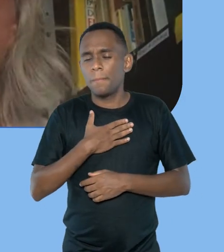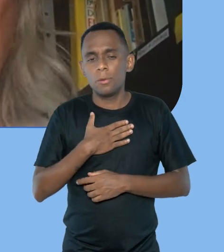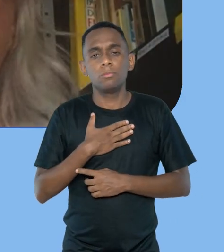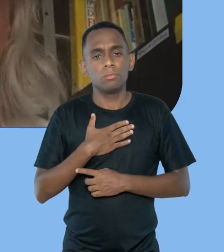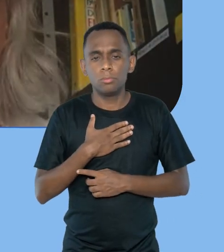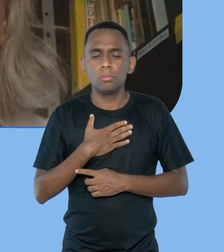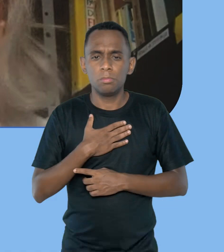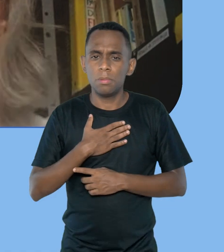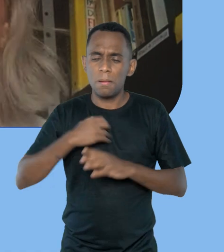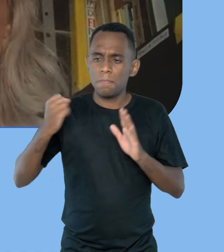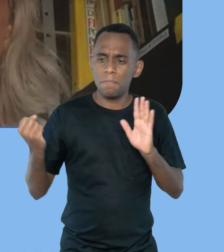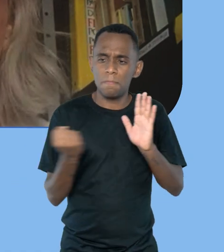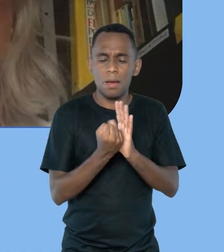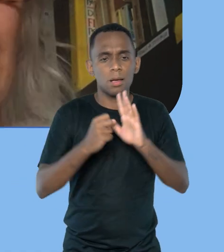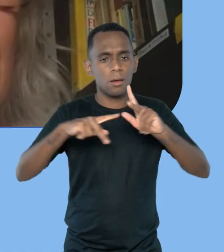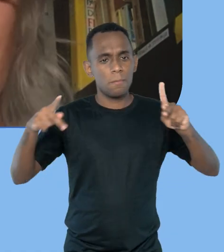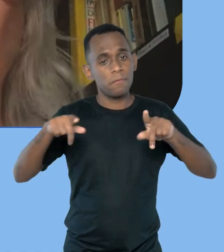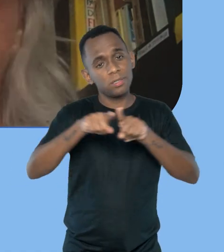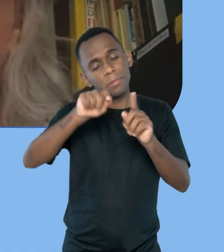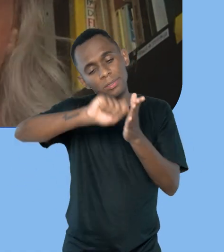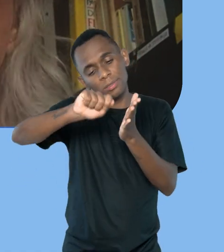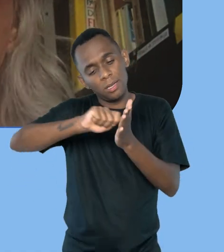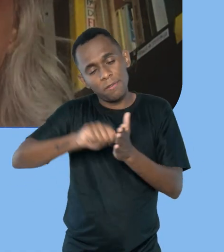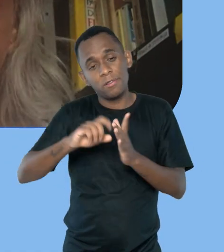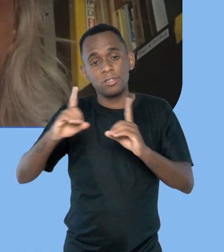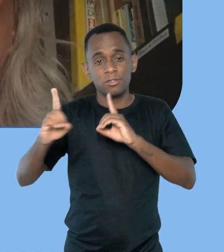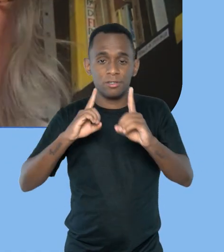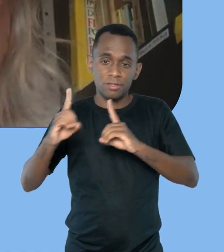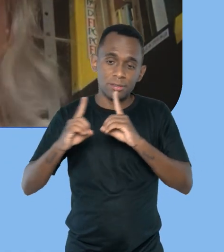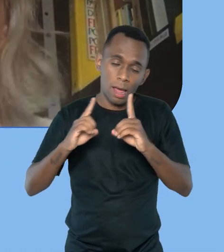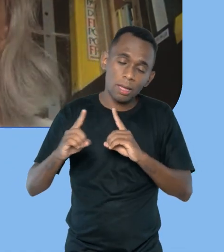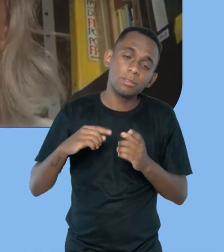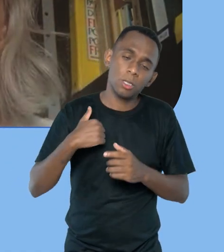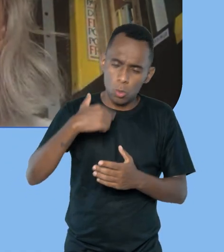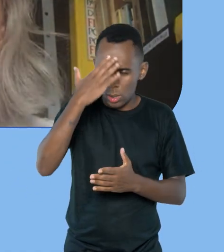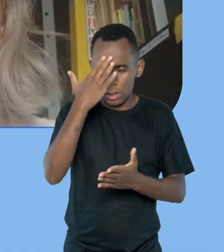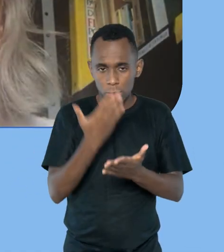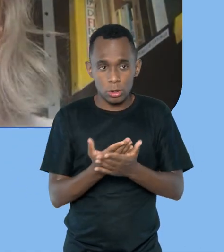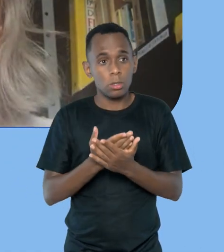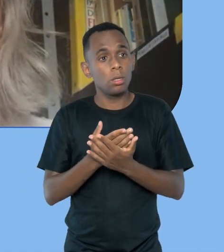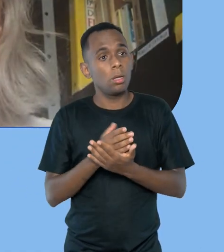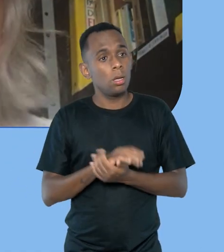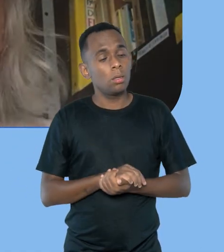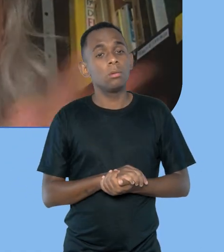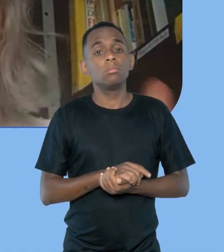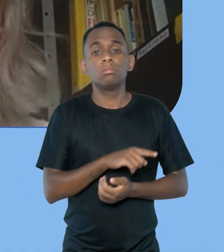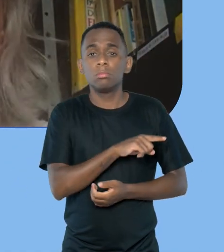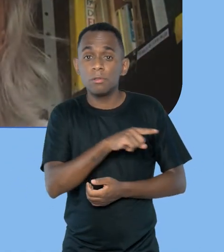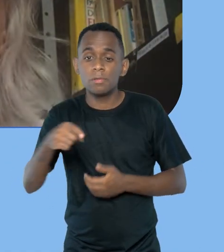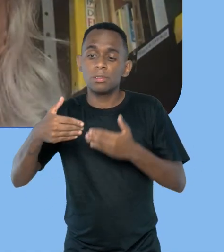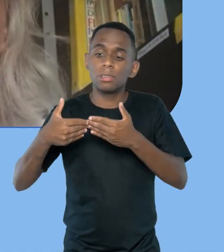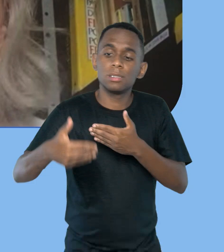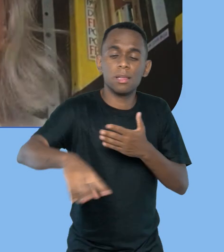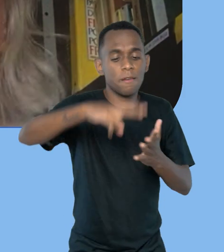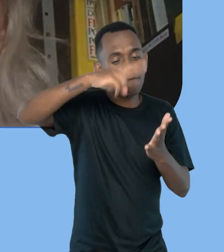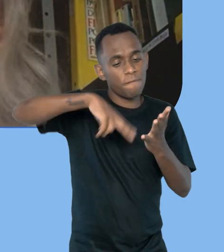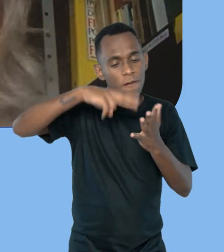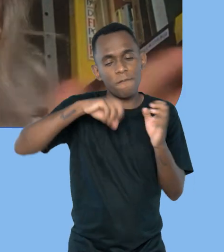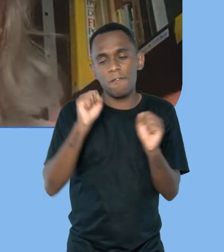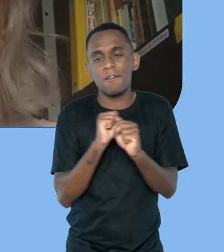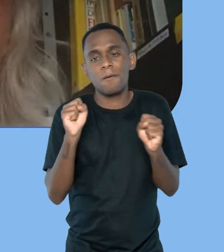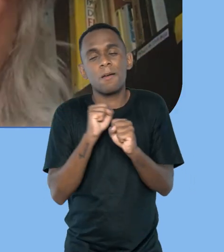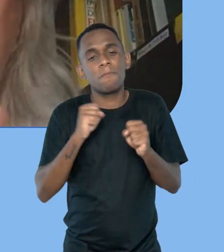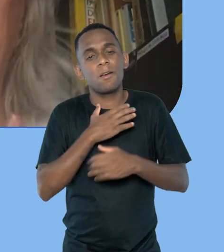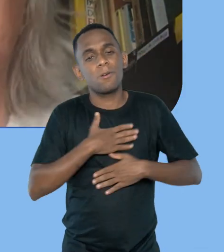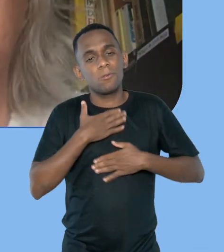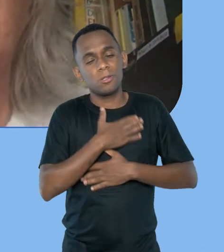Esse era meu mantra de professor e de autora de livro didático. Eu acredito que vocês vão ser leitores